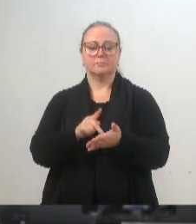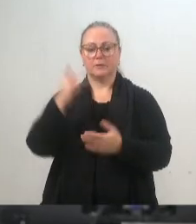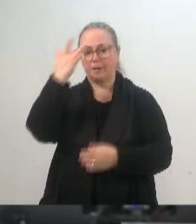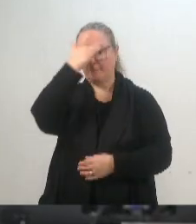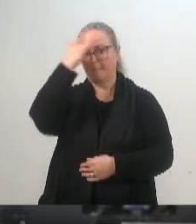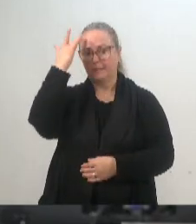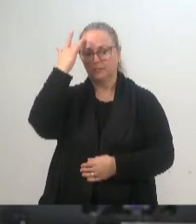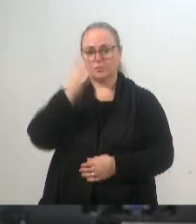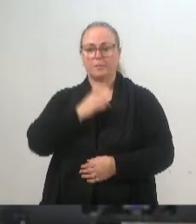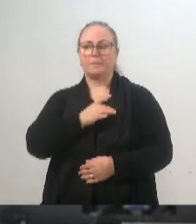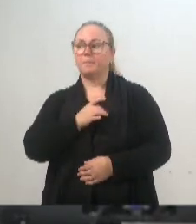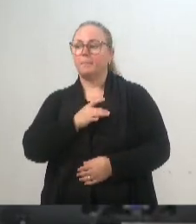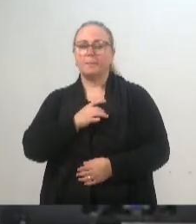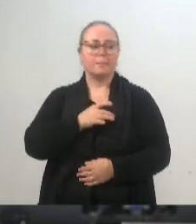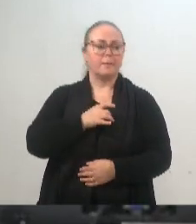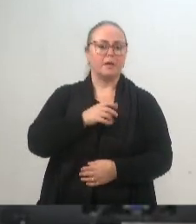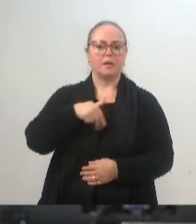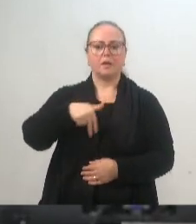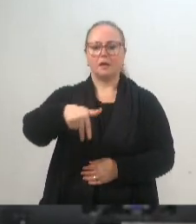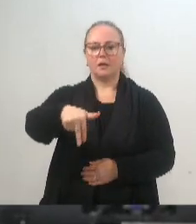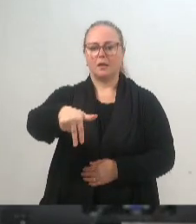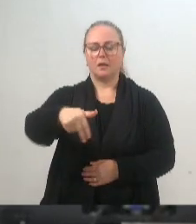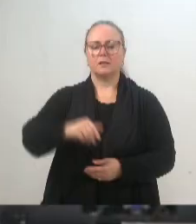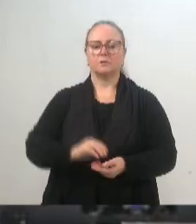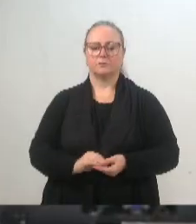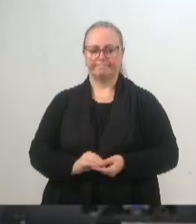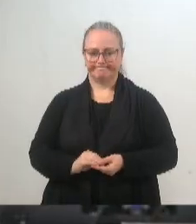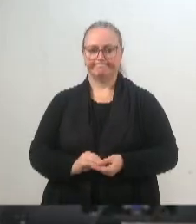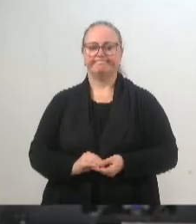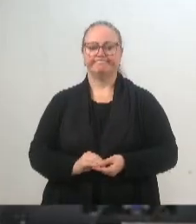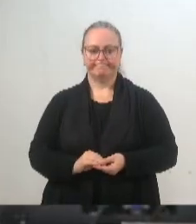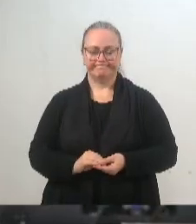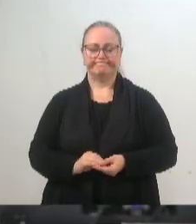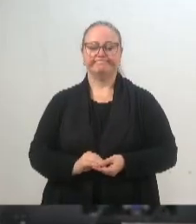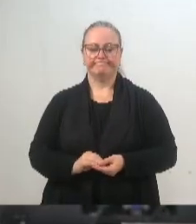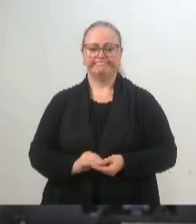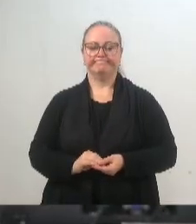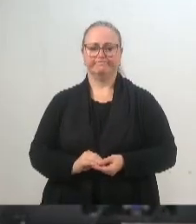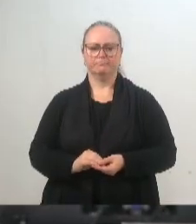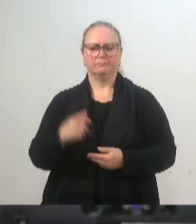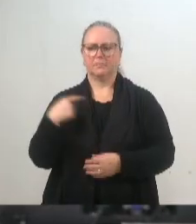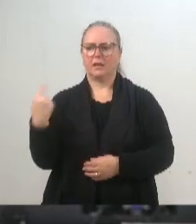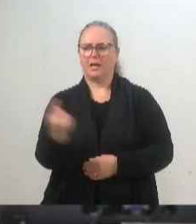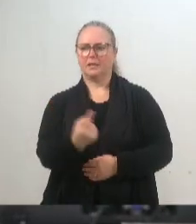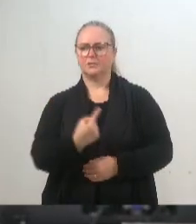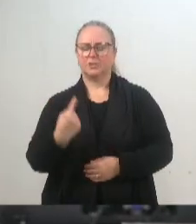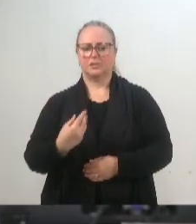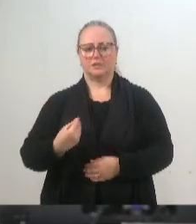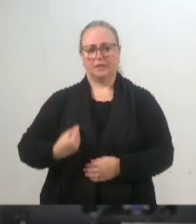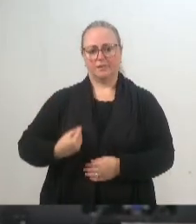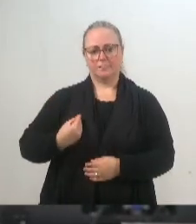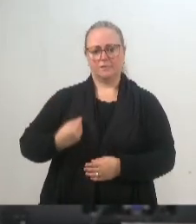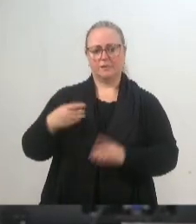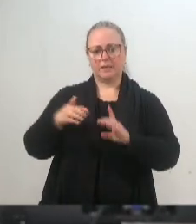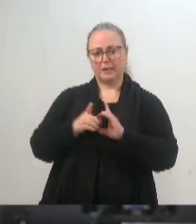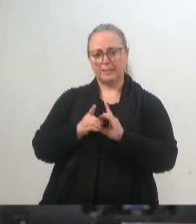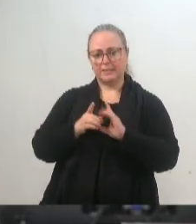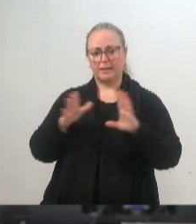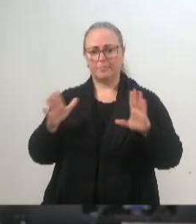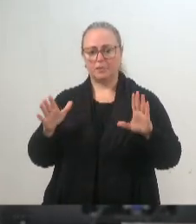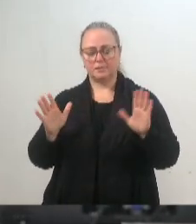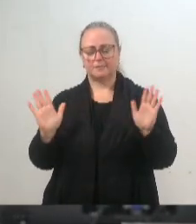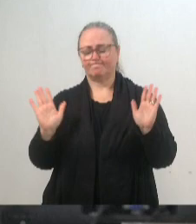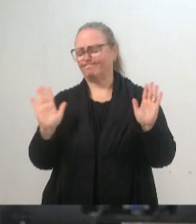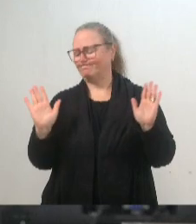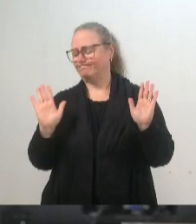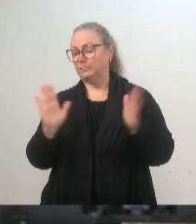de se manifestar. E a gente não pode dizer que a gente vive numa democracia saudável, pujante, se